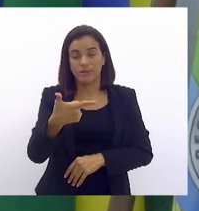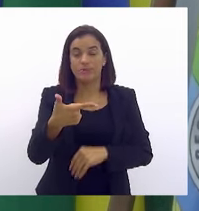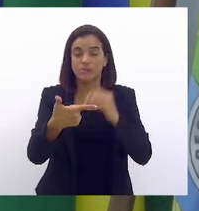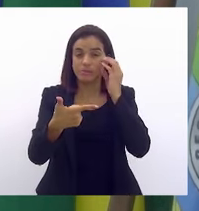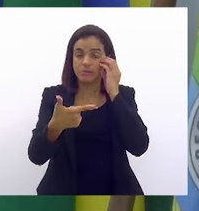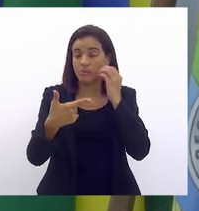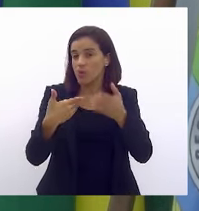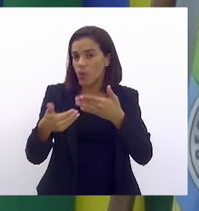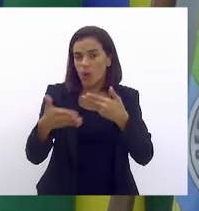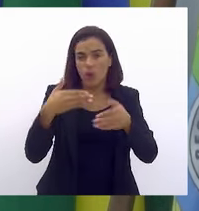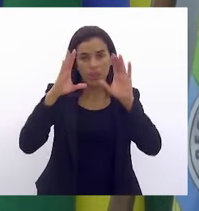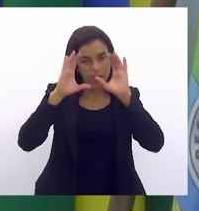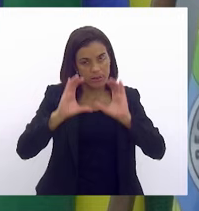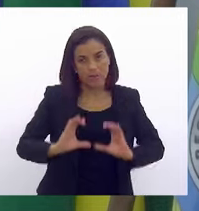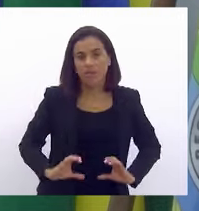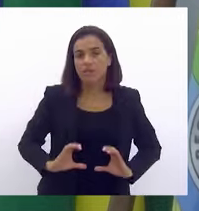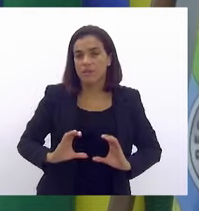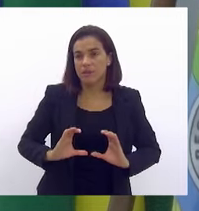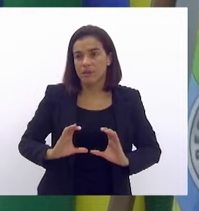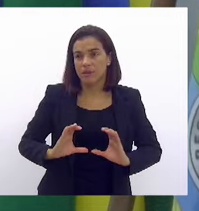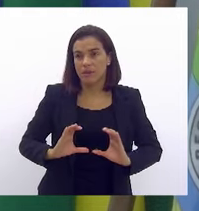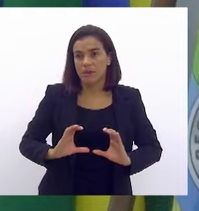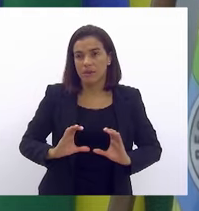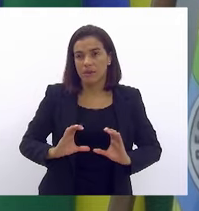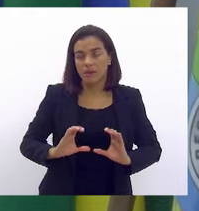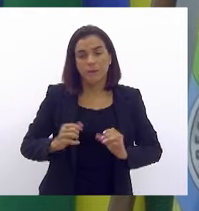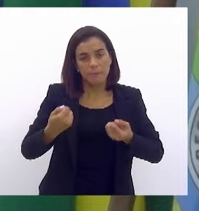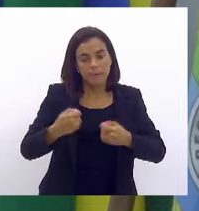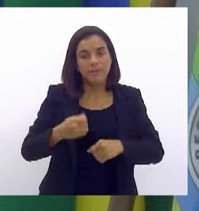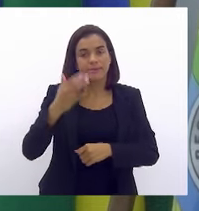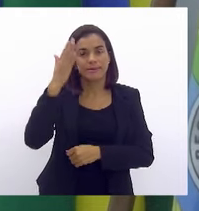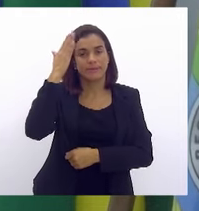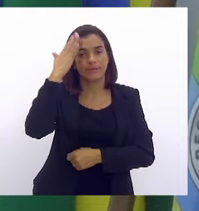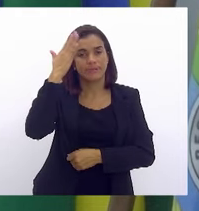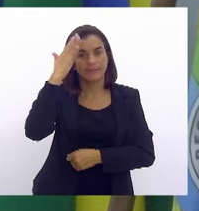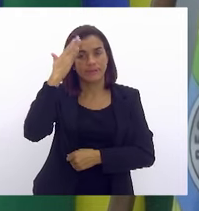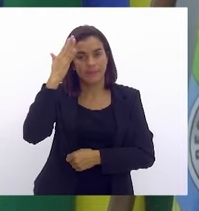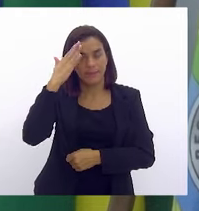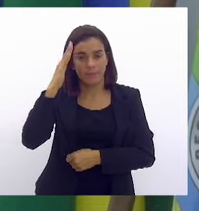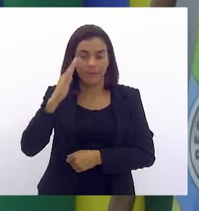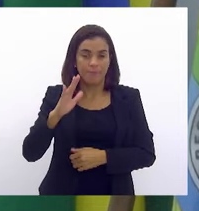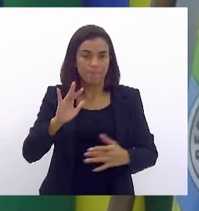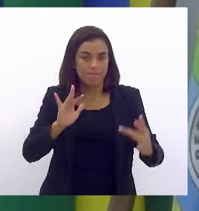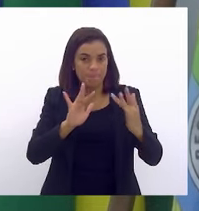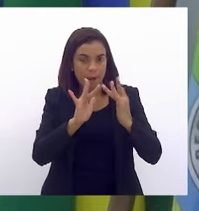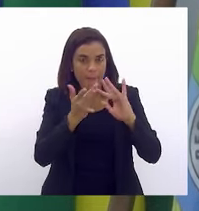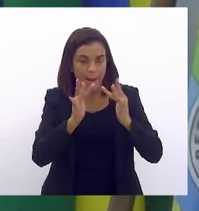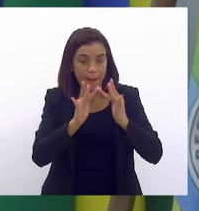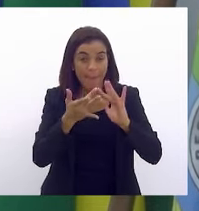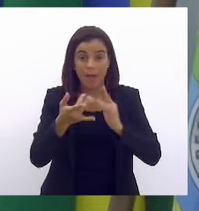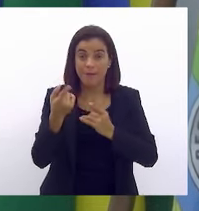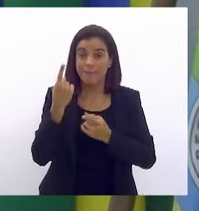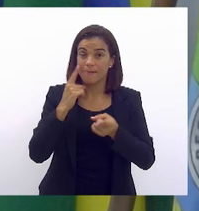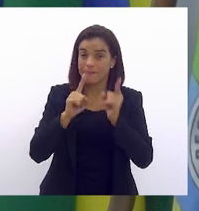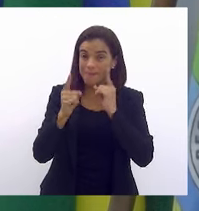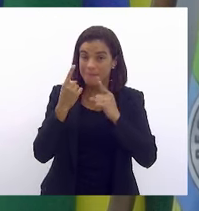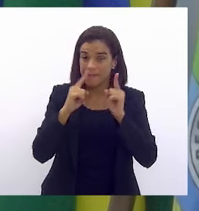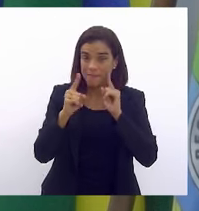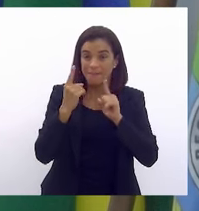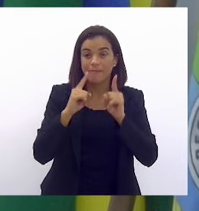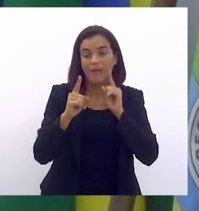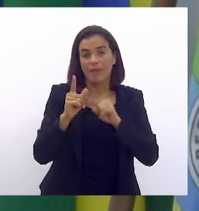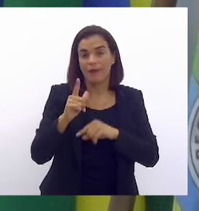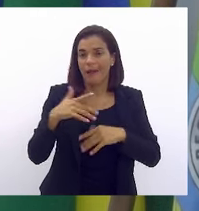cidadão tem que ter esse canal de adendo. Em Maricá, a gente sabe que Maricá